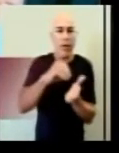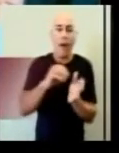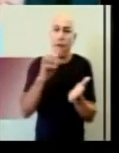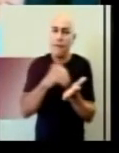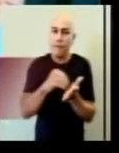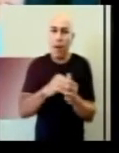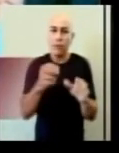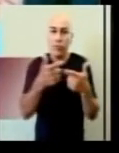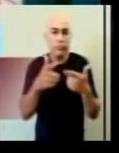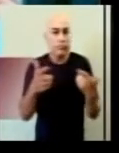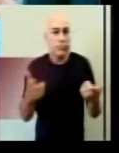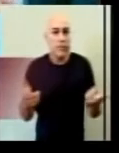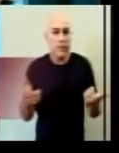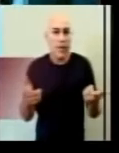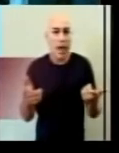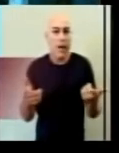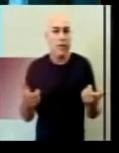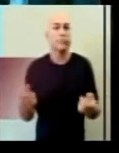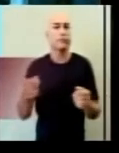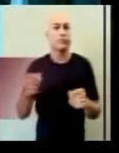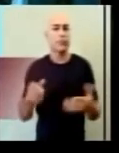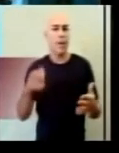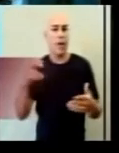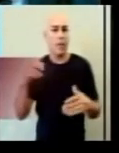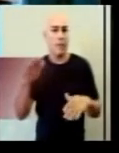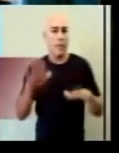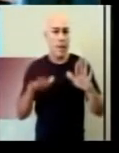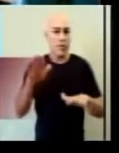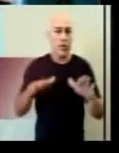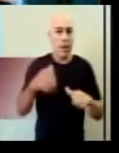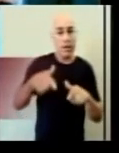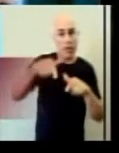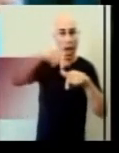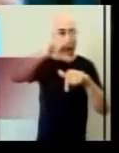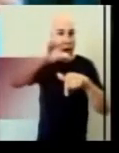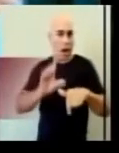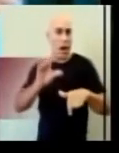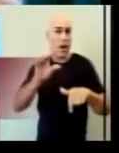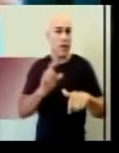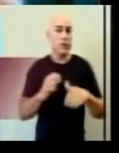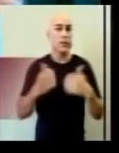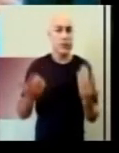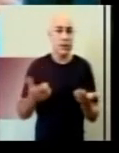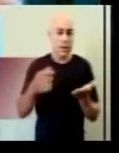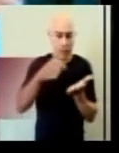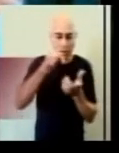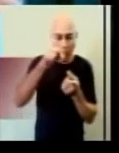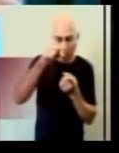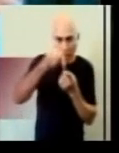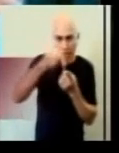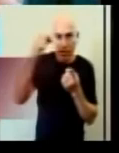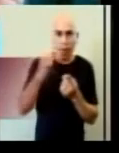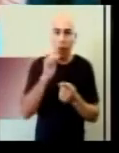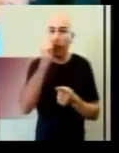grande. Então, a gente normalmente faz o quanto antes para que seja detectado